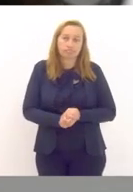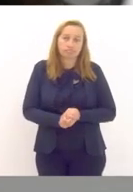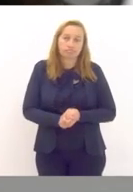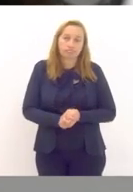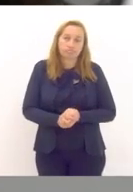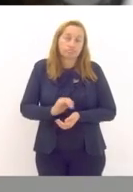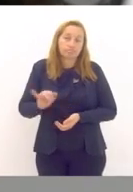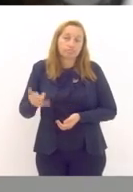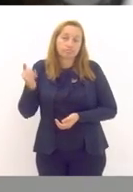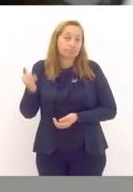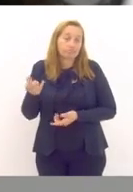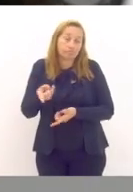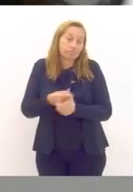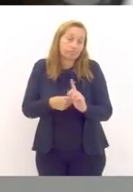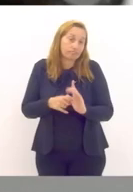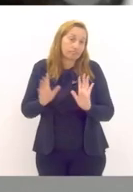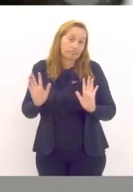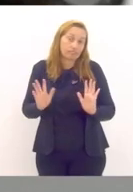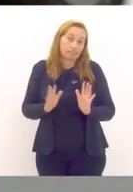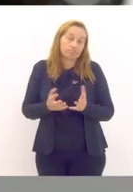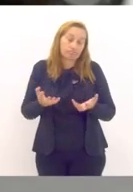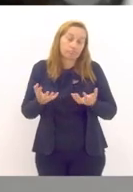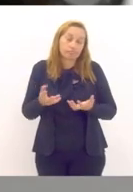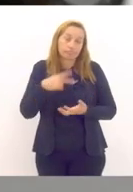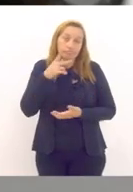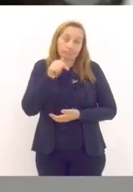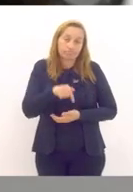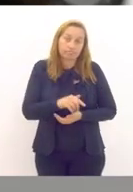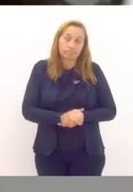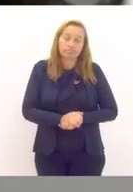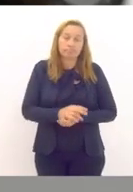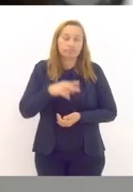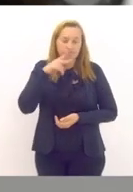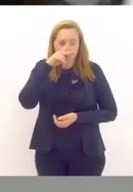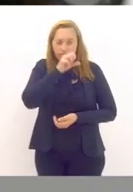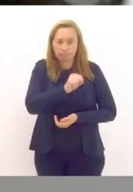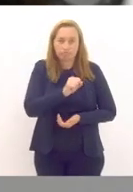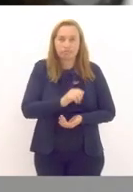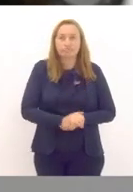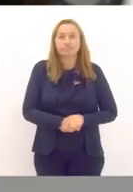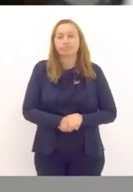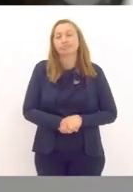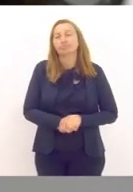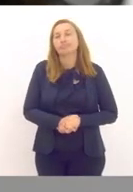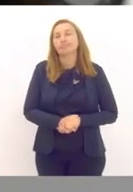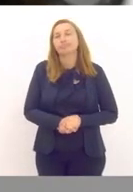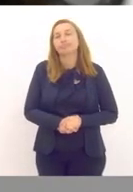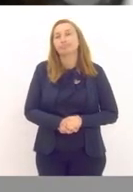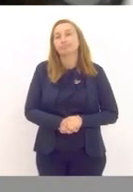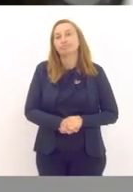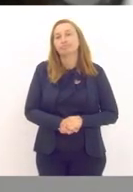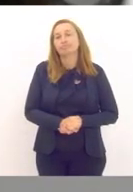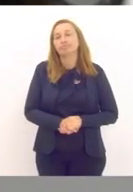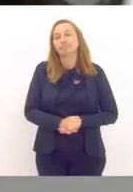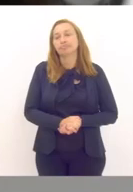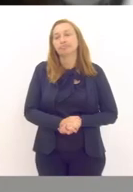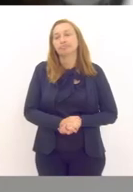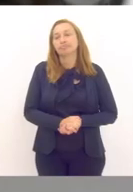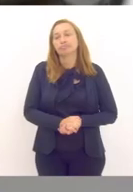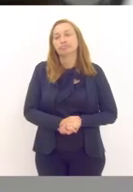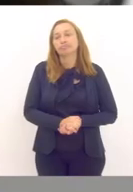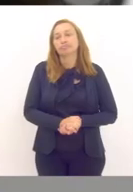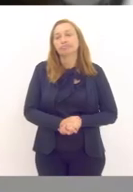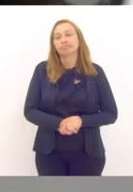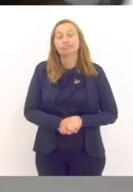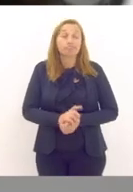dos juros da dívida. Então, eu queria marcar aqui muito forte essa posição, porque é